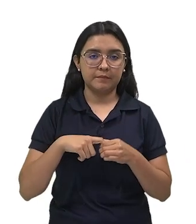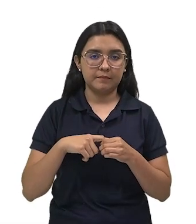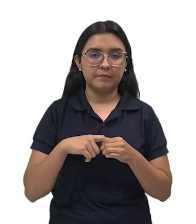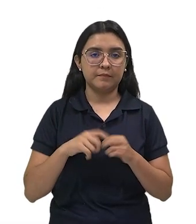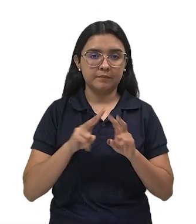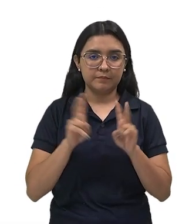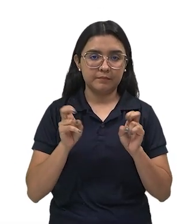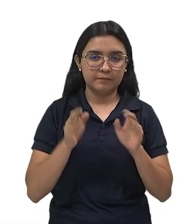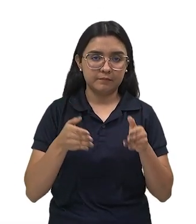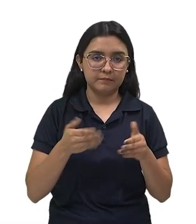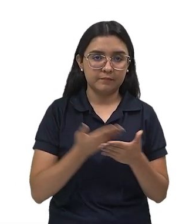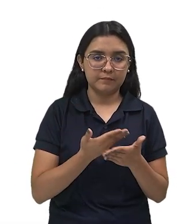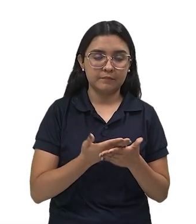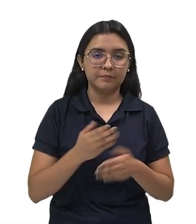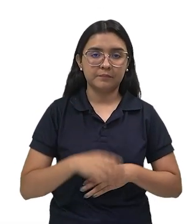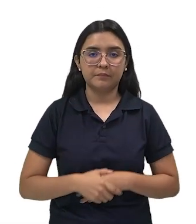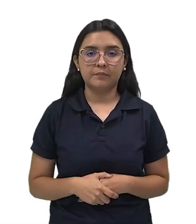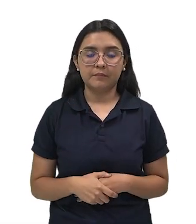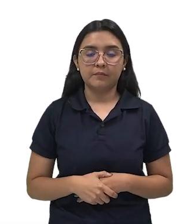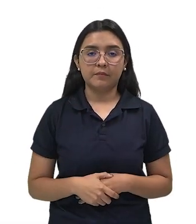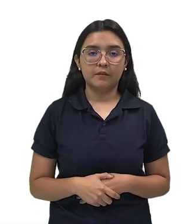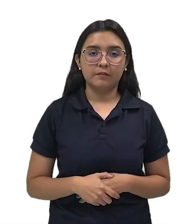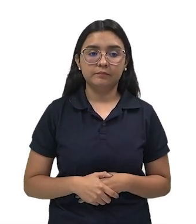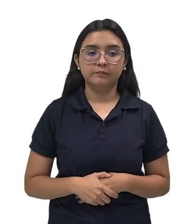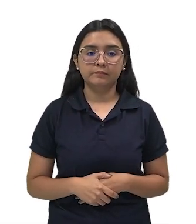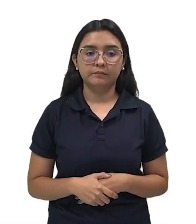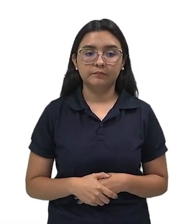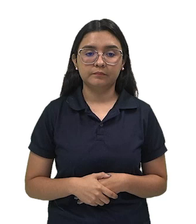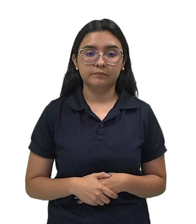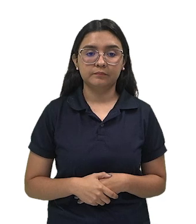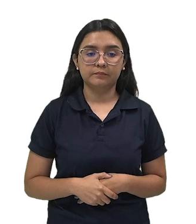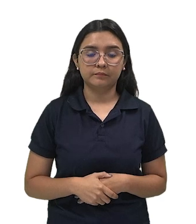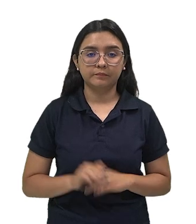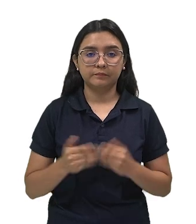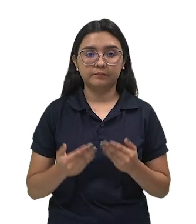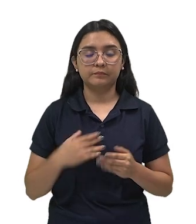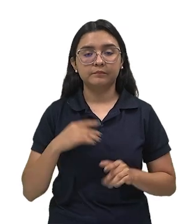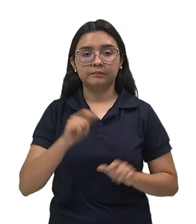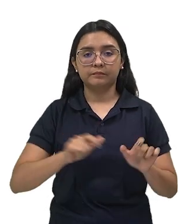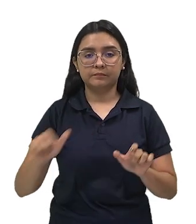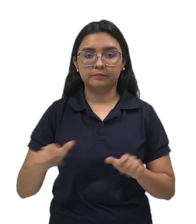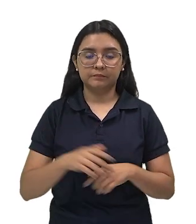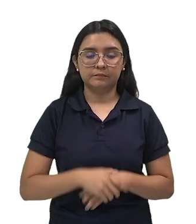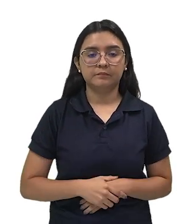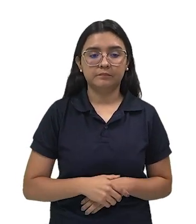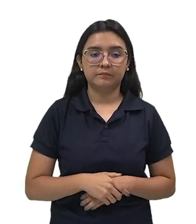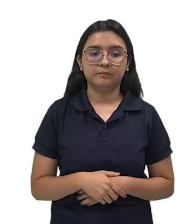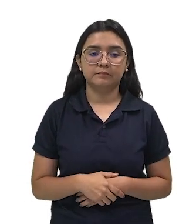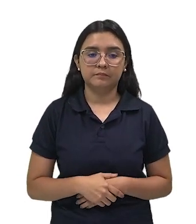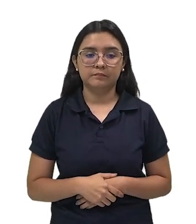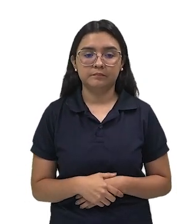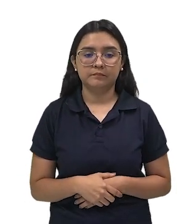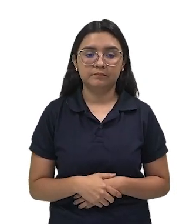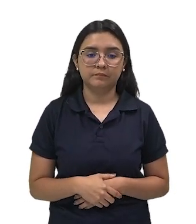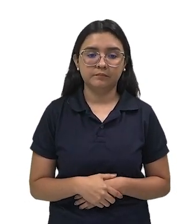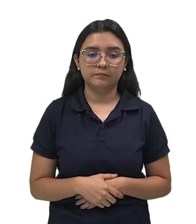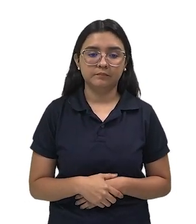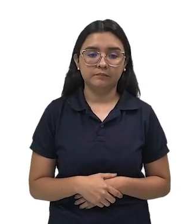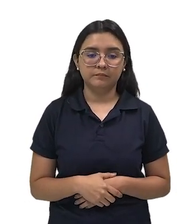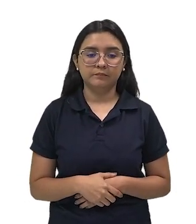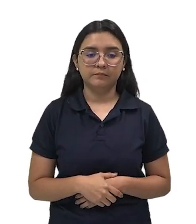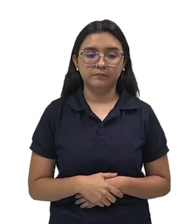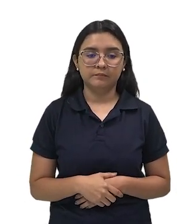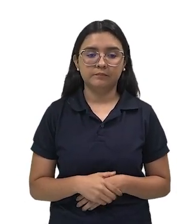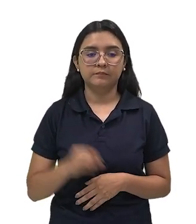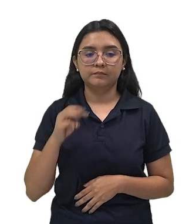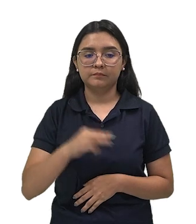ó, na população. Então, aqui hipoteticamente, né? Masculino 40%. Então, a gente já sabe que são